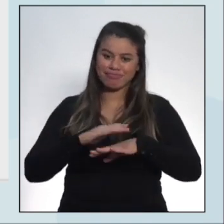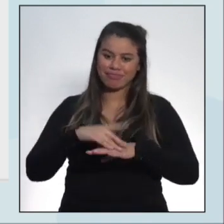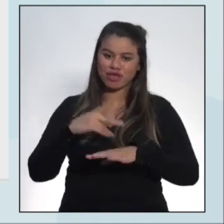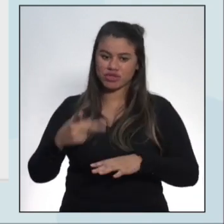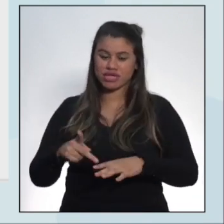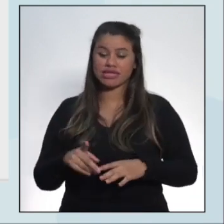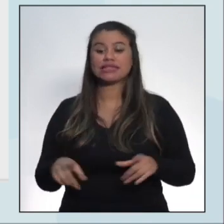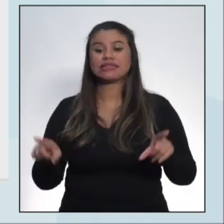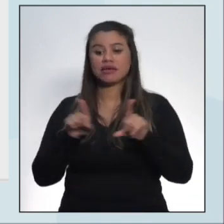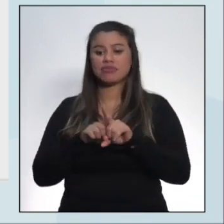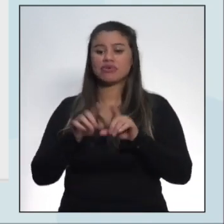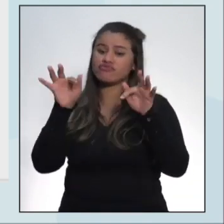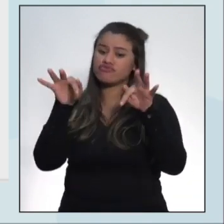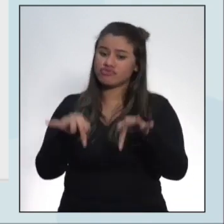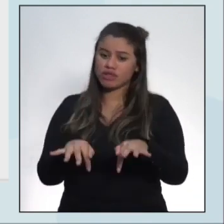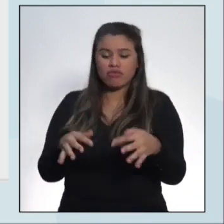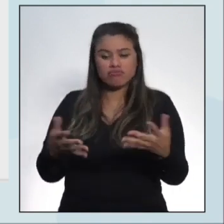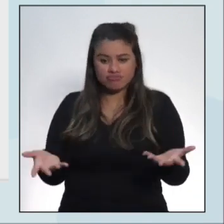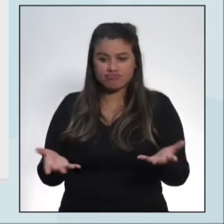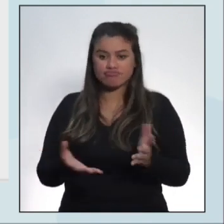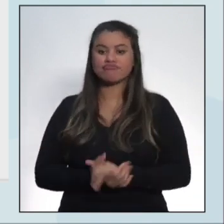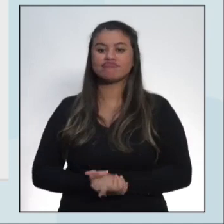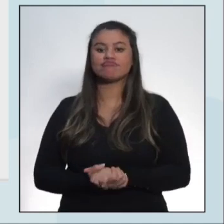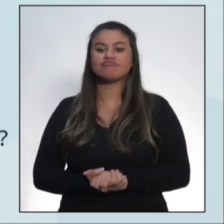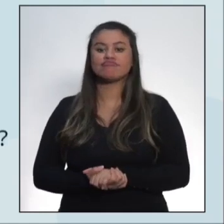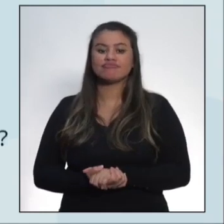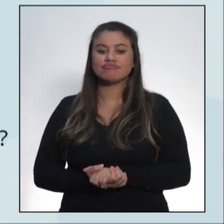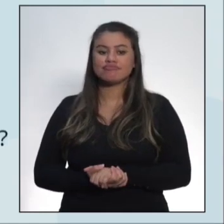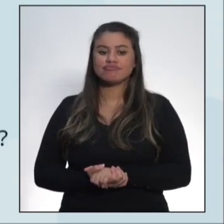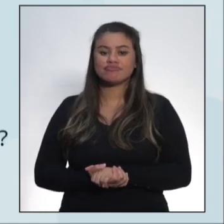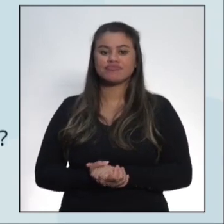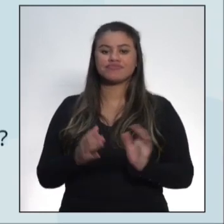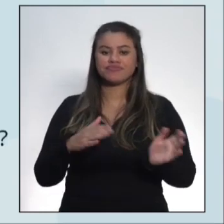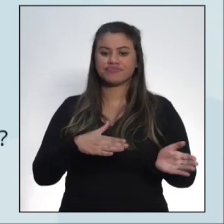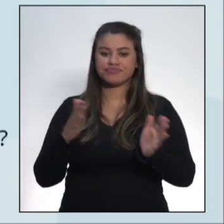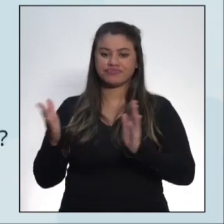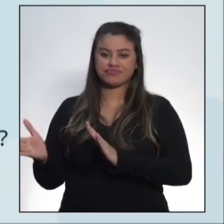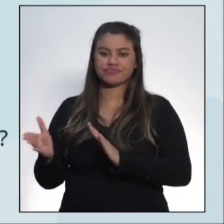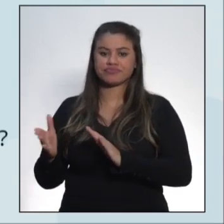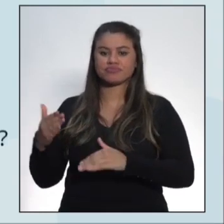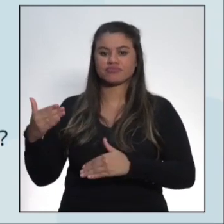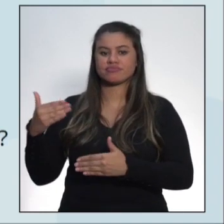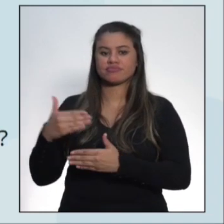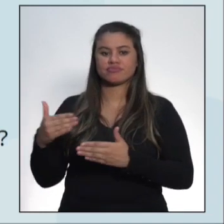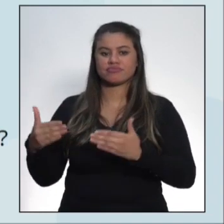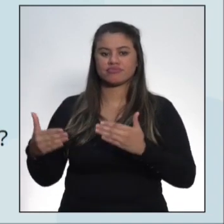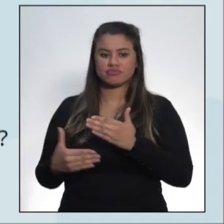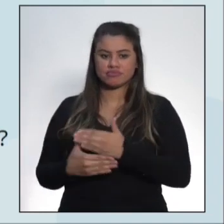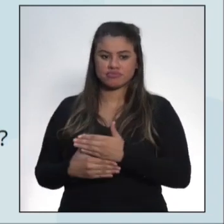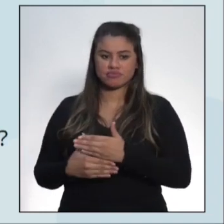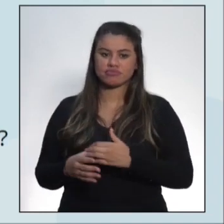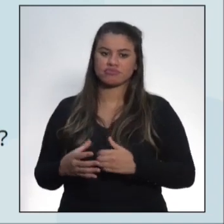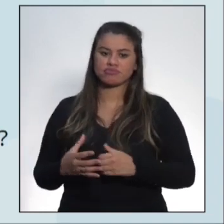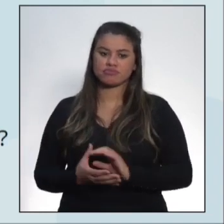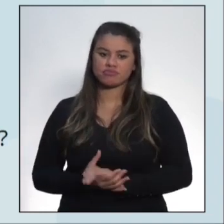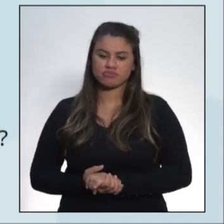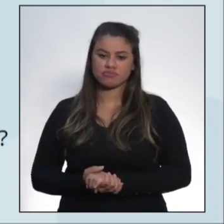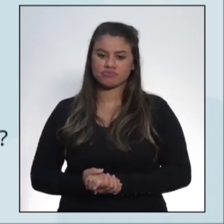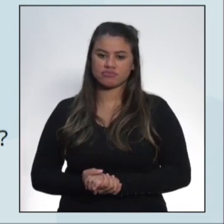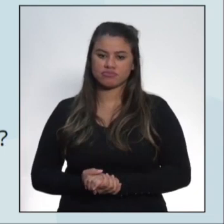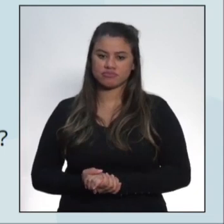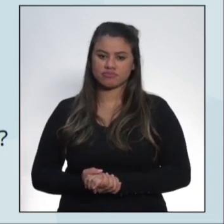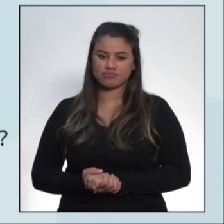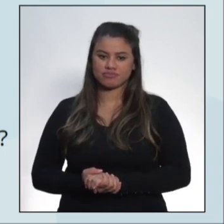a solução do conflito, né? Seguindo adiante, o trecho que